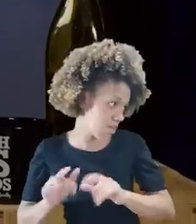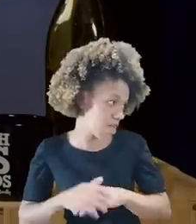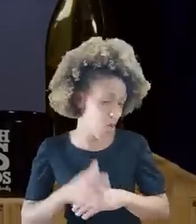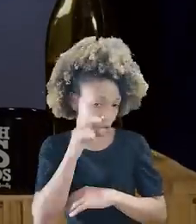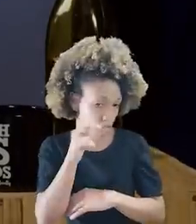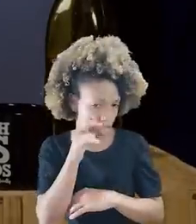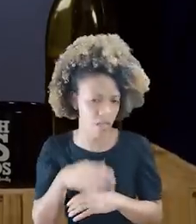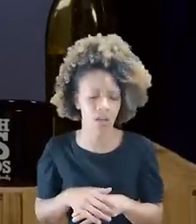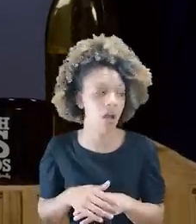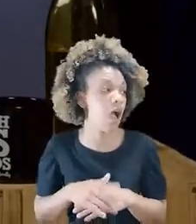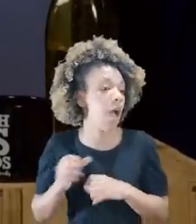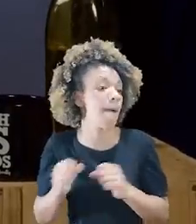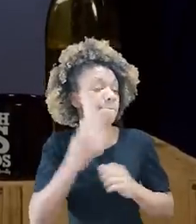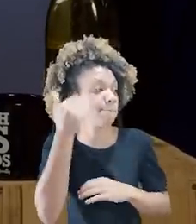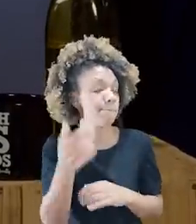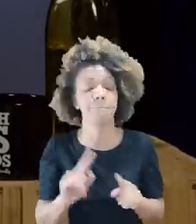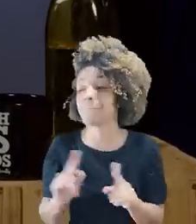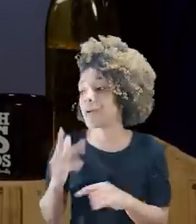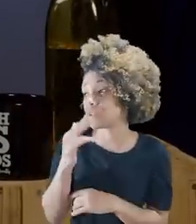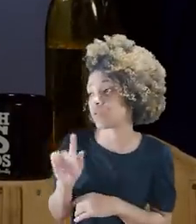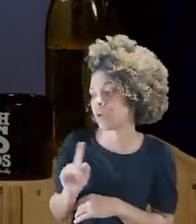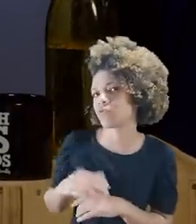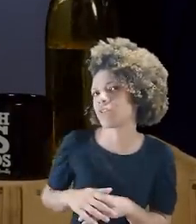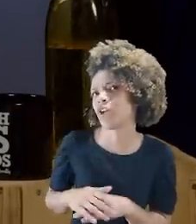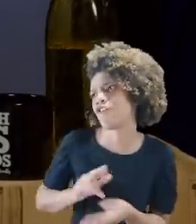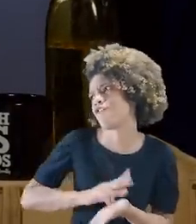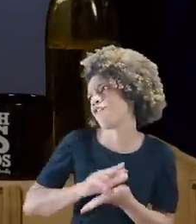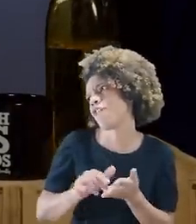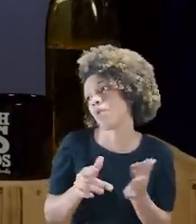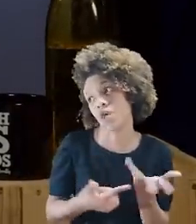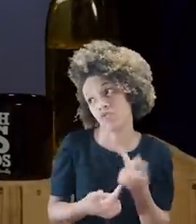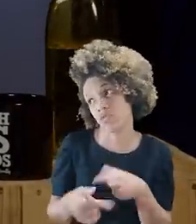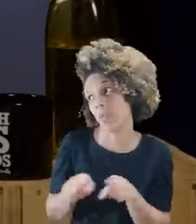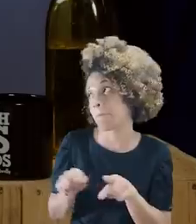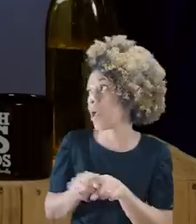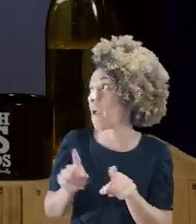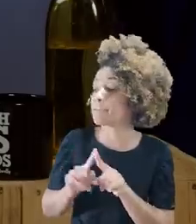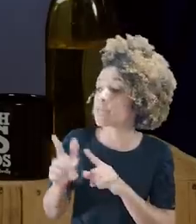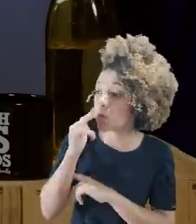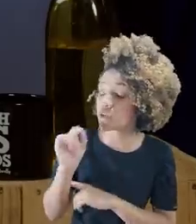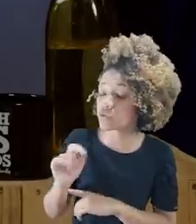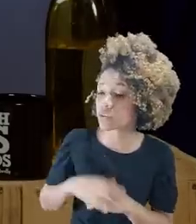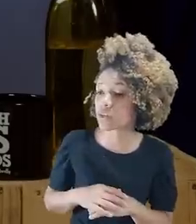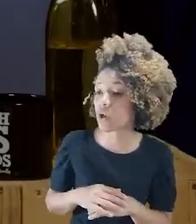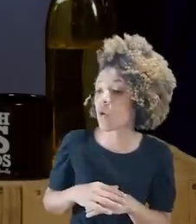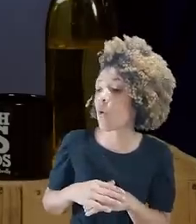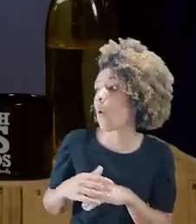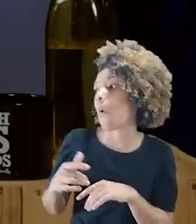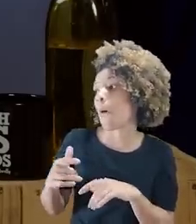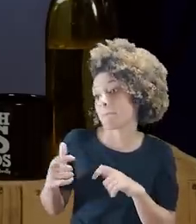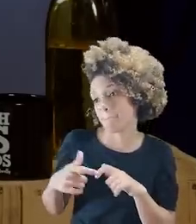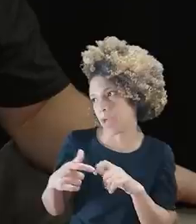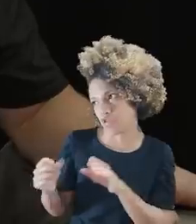dizer a fama o poder Eu acho que todas as profissões e não profissões só mas eu acho que tudo que tira e o ser humano